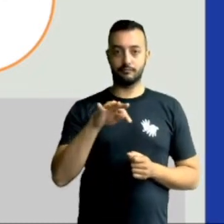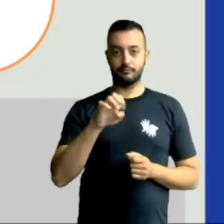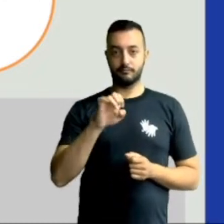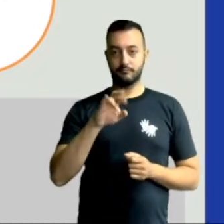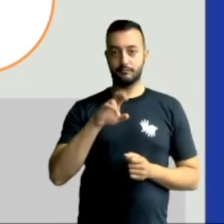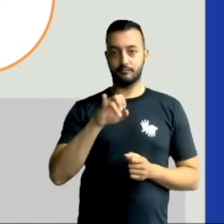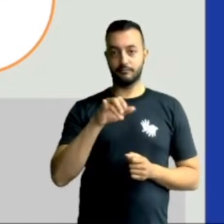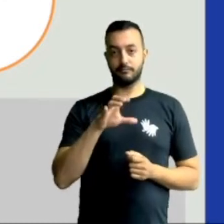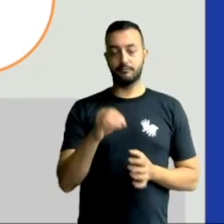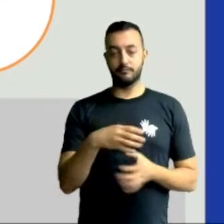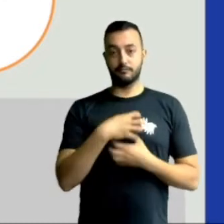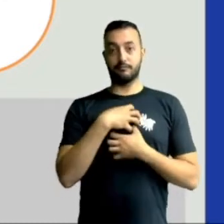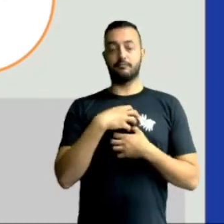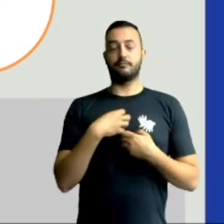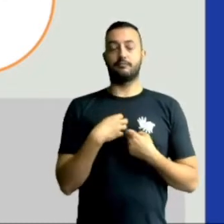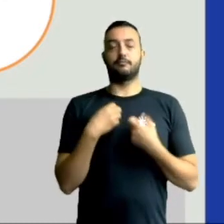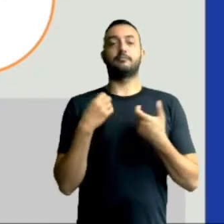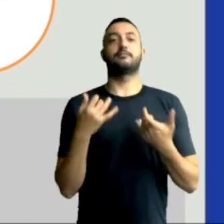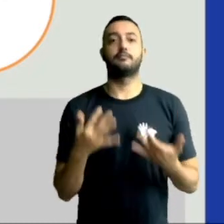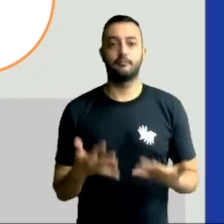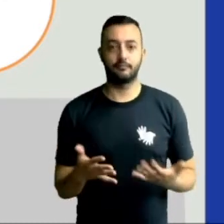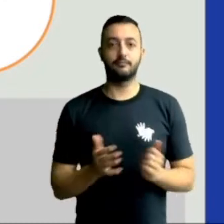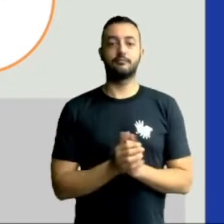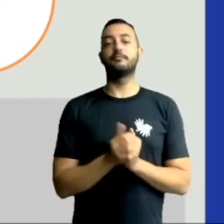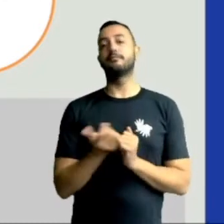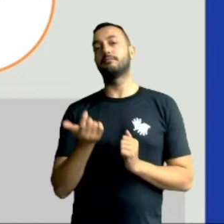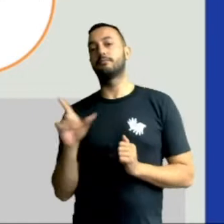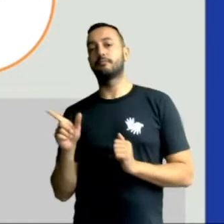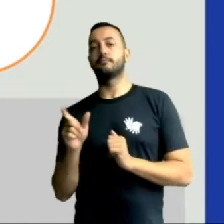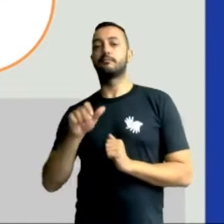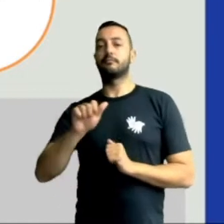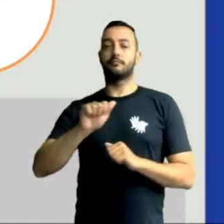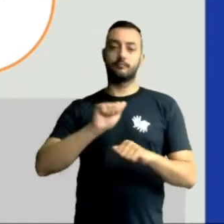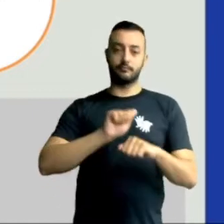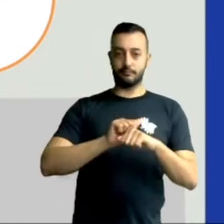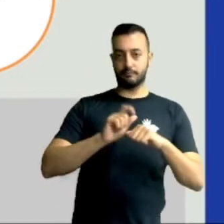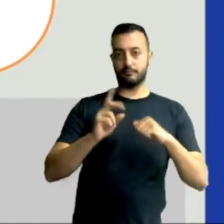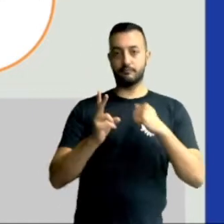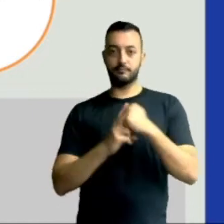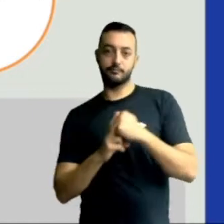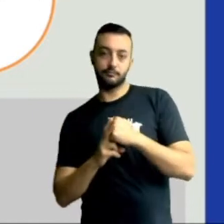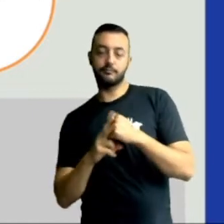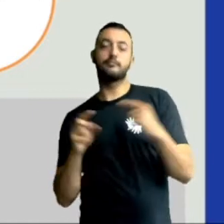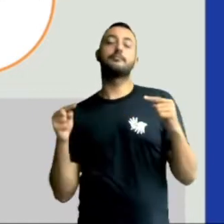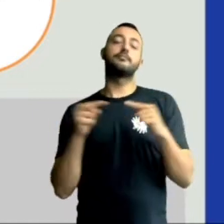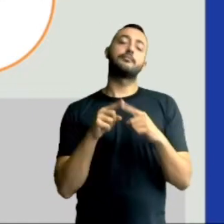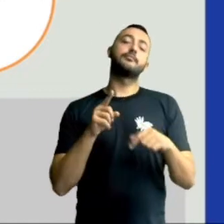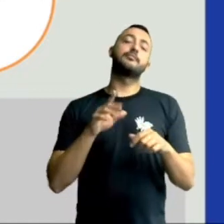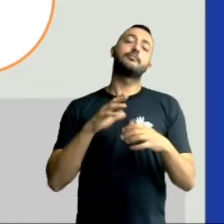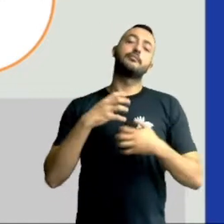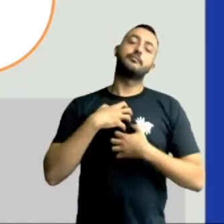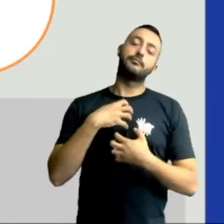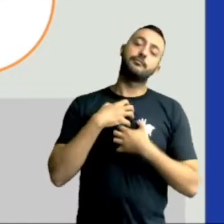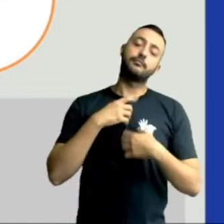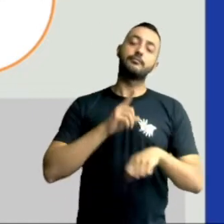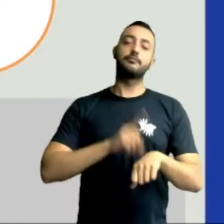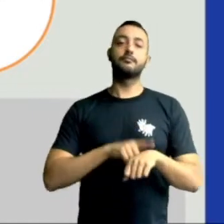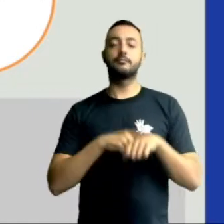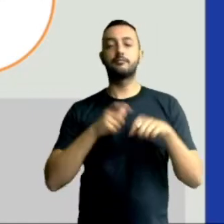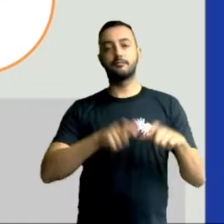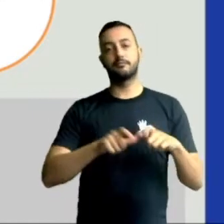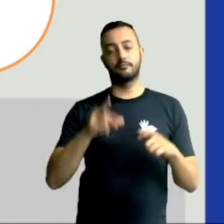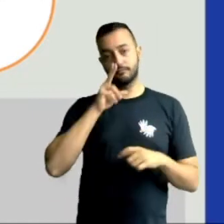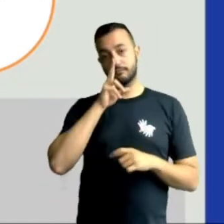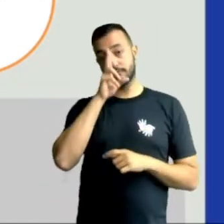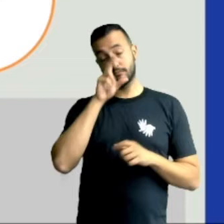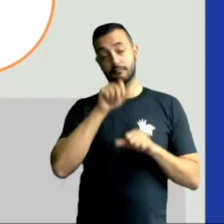Interjeição, exprimir sentimentos. E o advérbio, indicar modo, tempo, lugar, intensidade e com isso